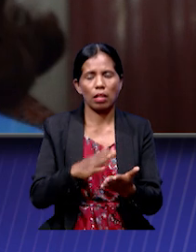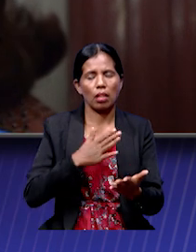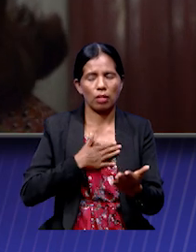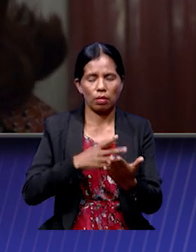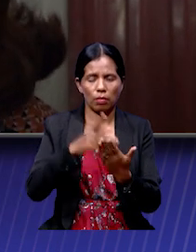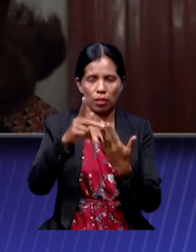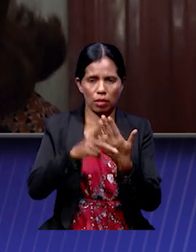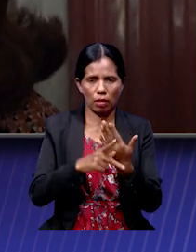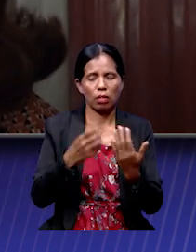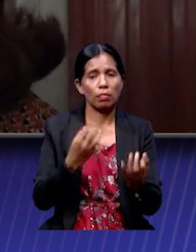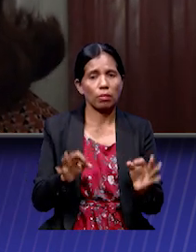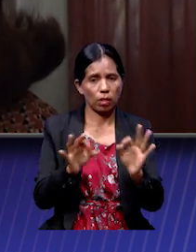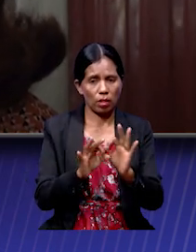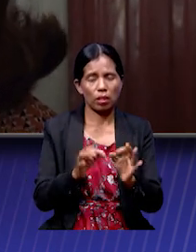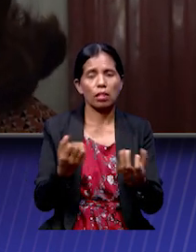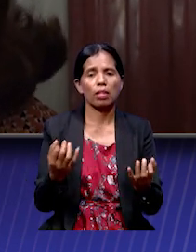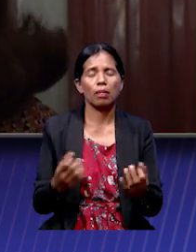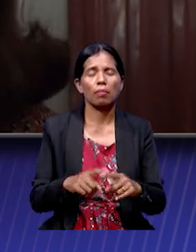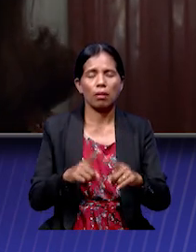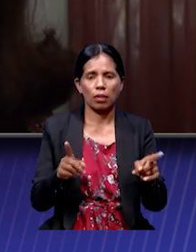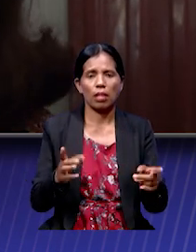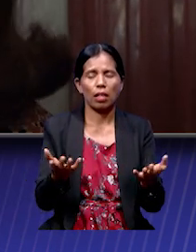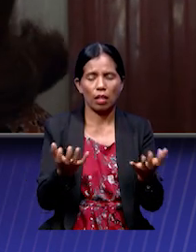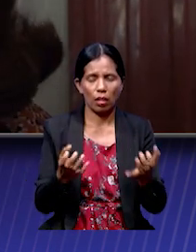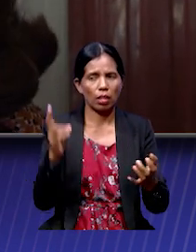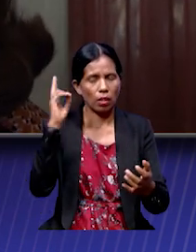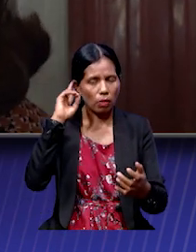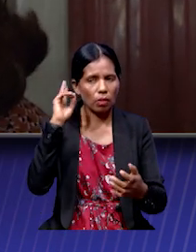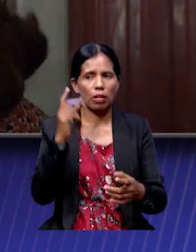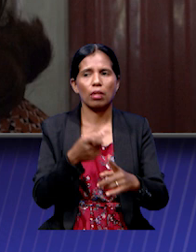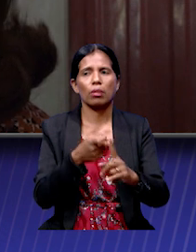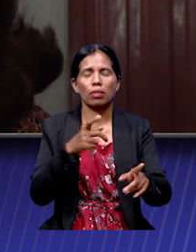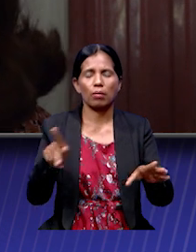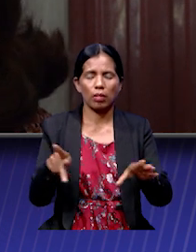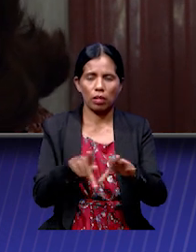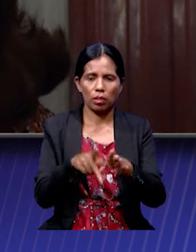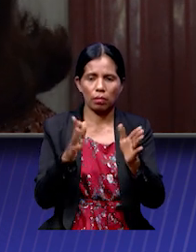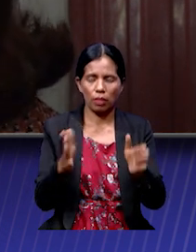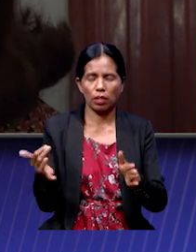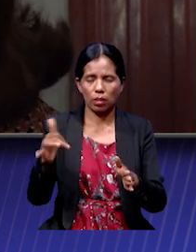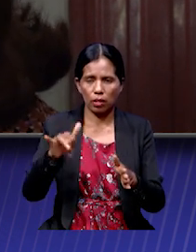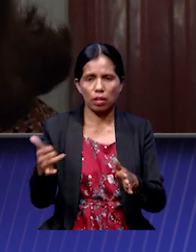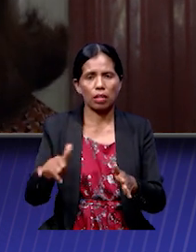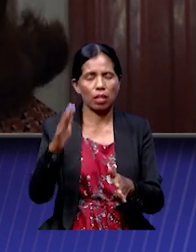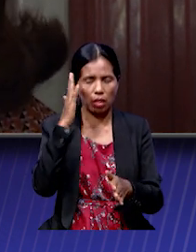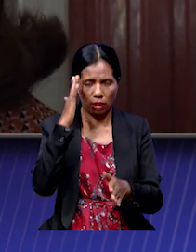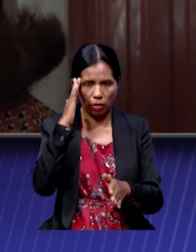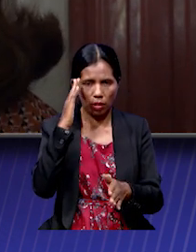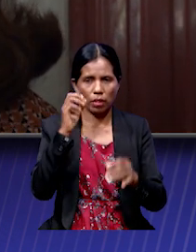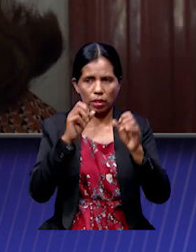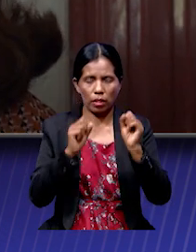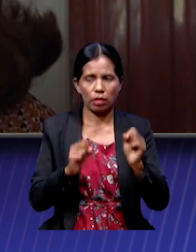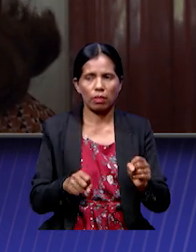how ni prioridade, ma be a cara rona mos husi participanti sira, ser ni a noi a tu